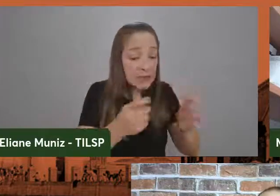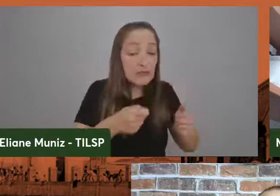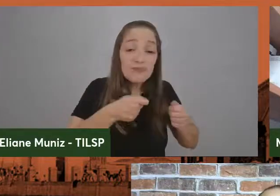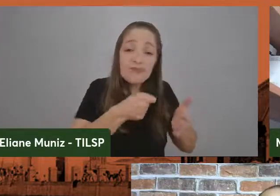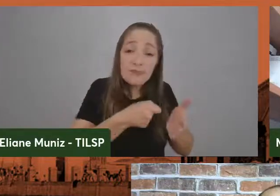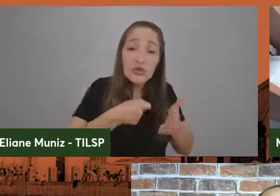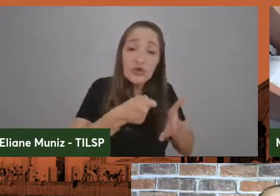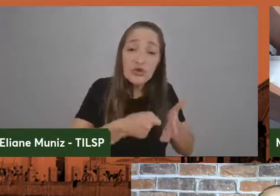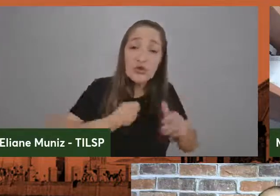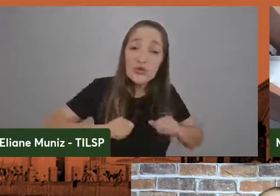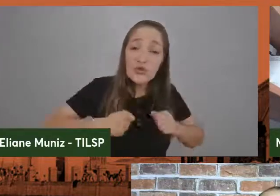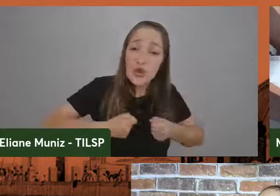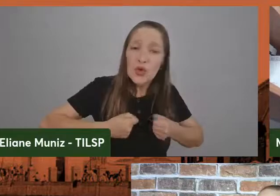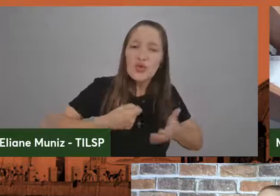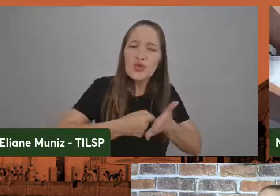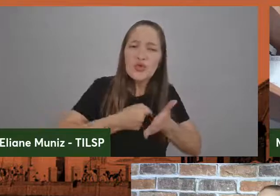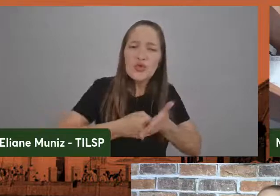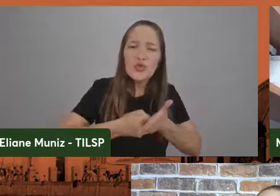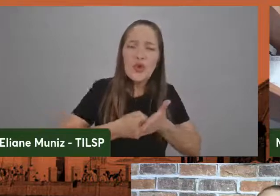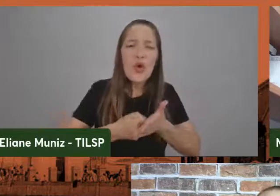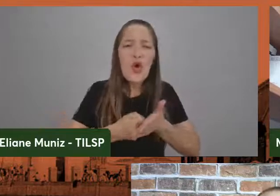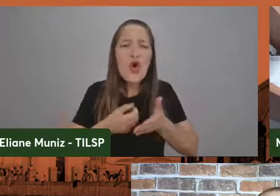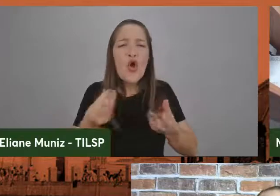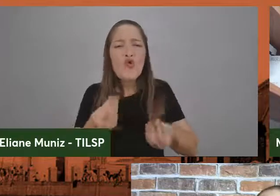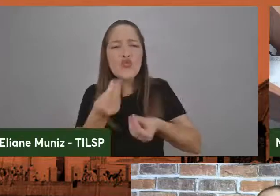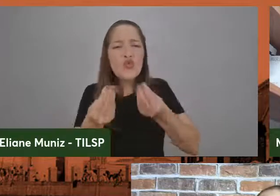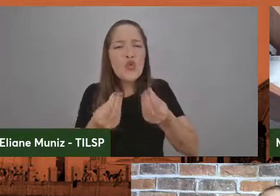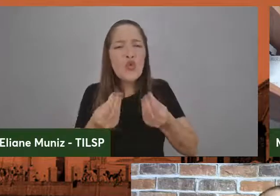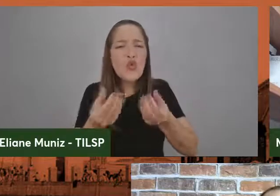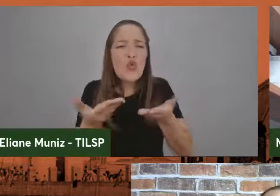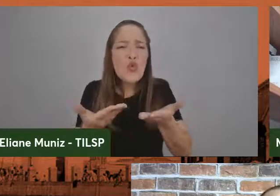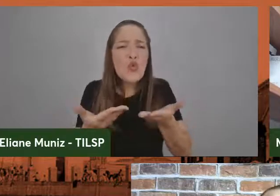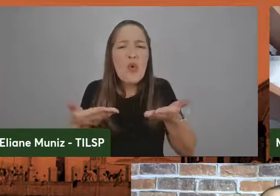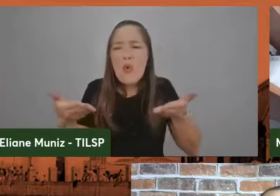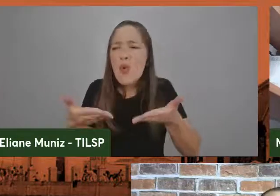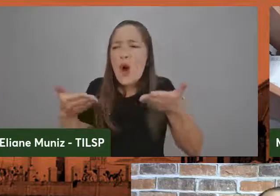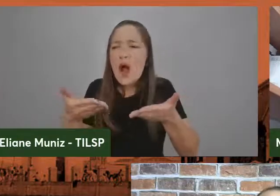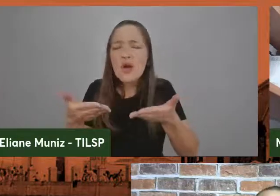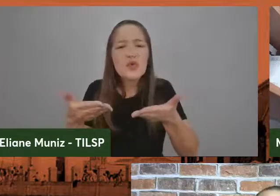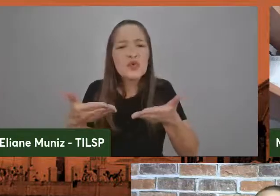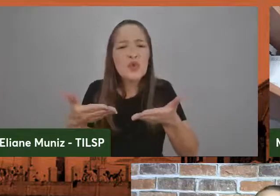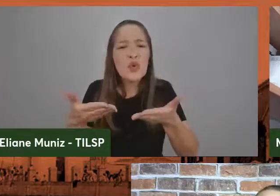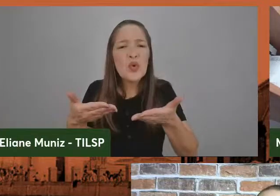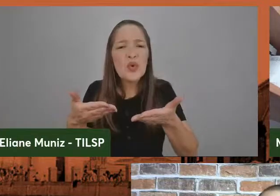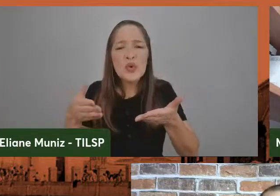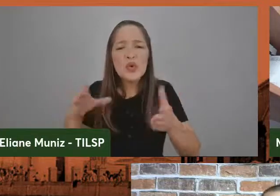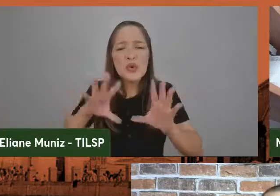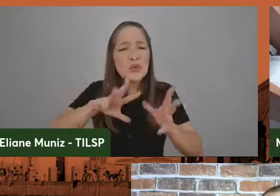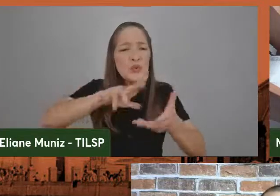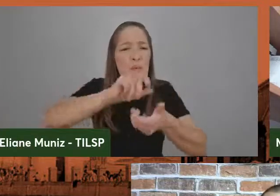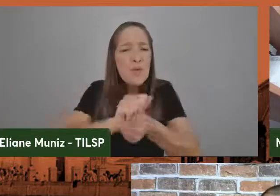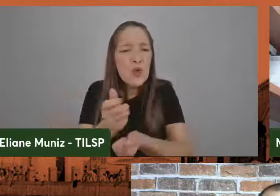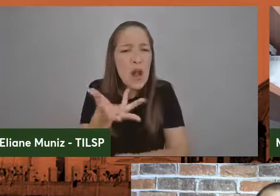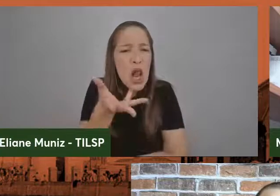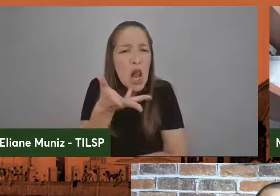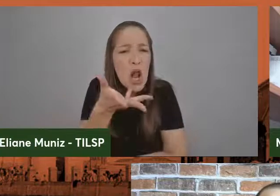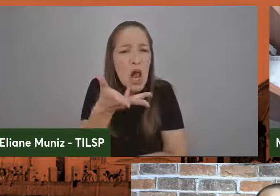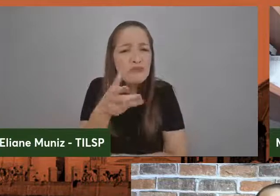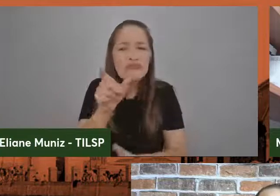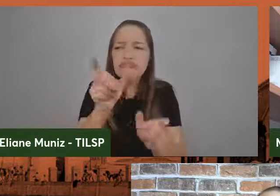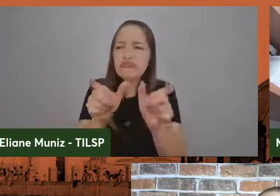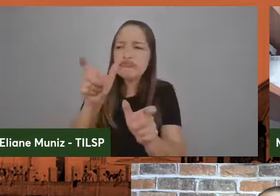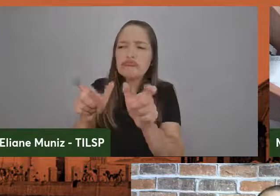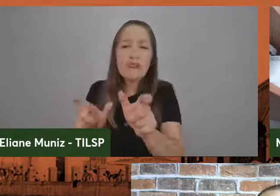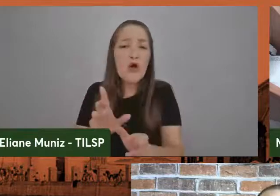ela se encaixa num mundo tão veloz, em que tem, né, há tantas pessoas transmitindo conhecimentos tão